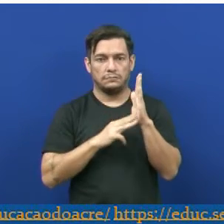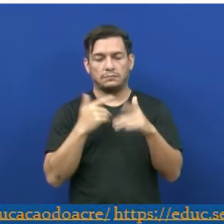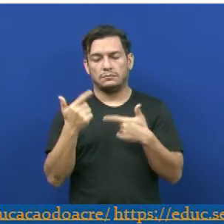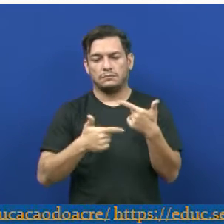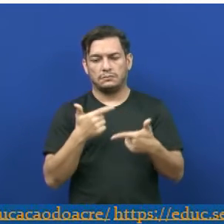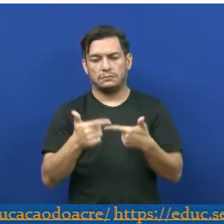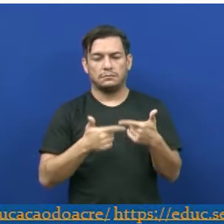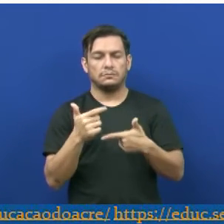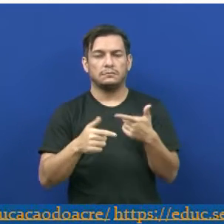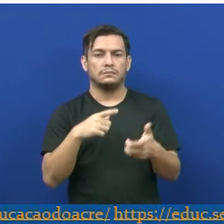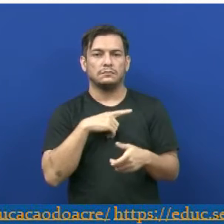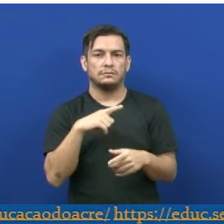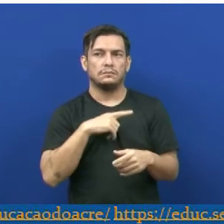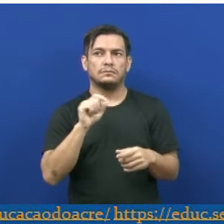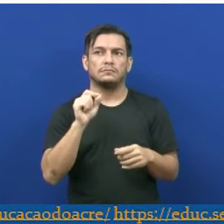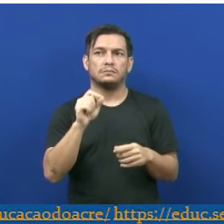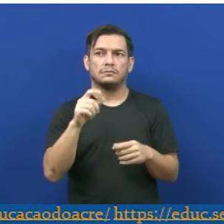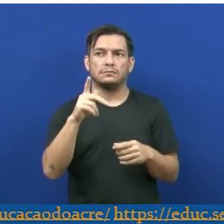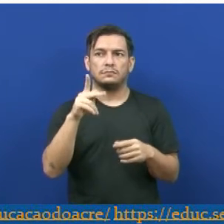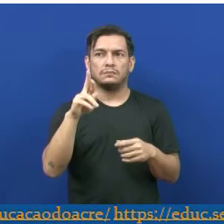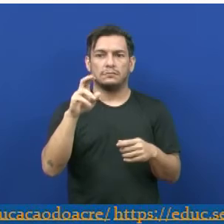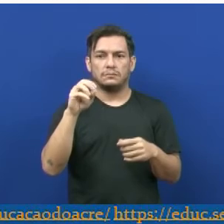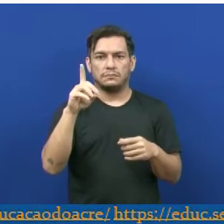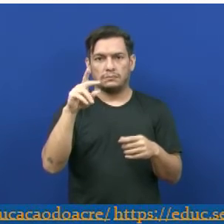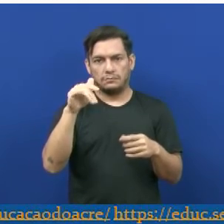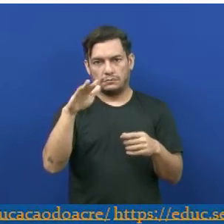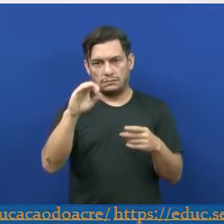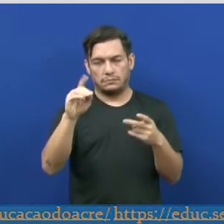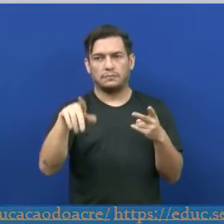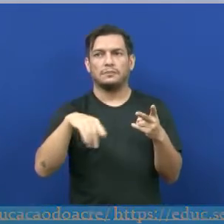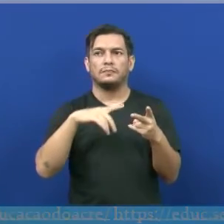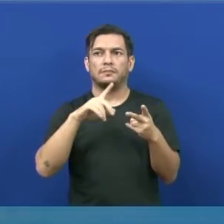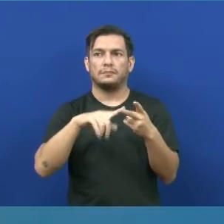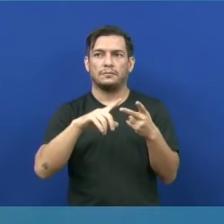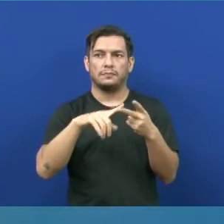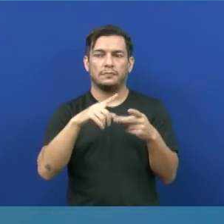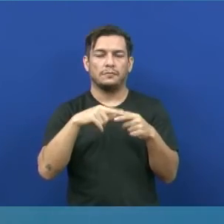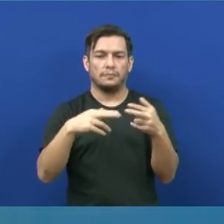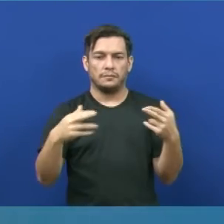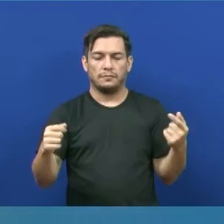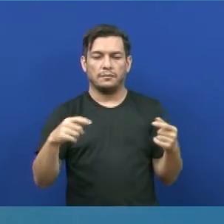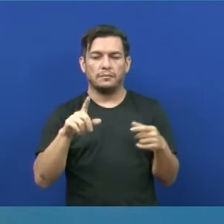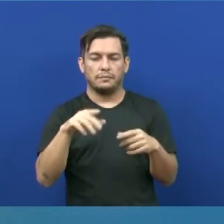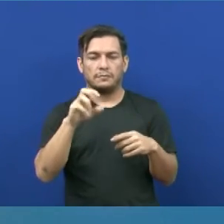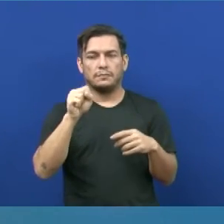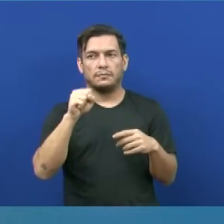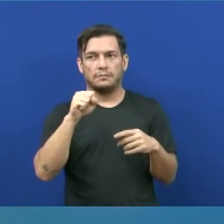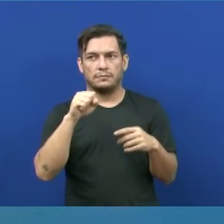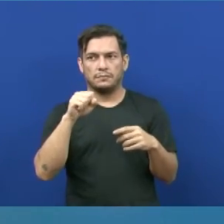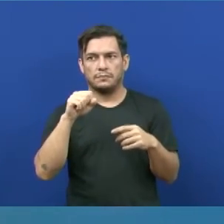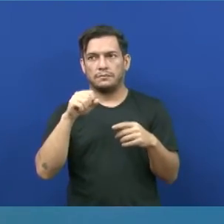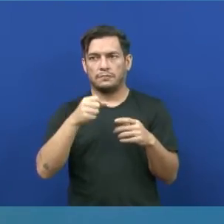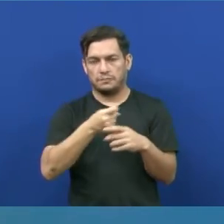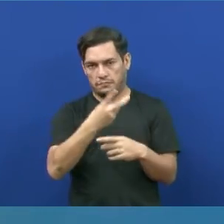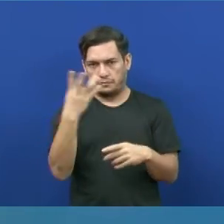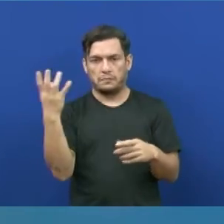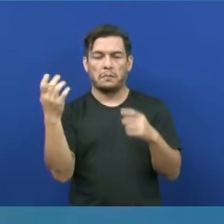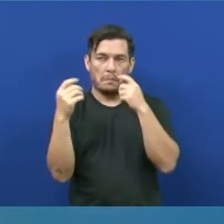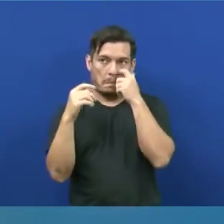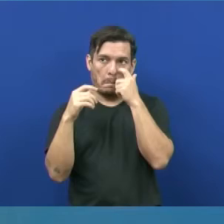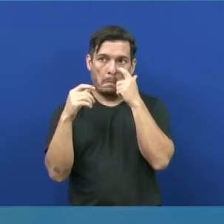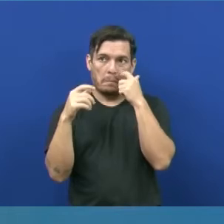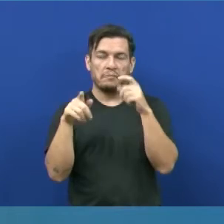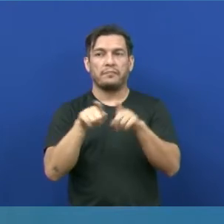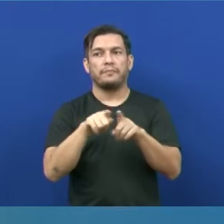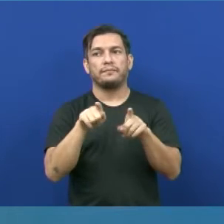trabalho. Então, nós vamos ter produção em série. Nessa segunda revolução, os produtos vão ser produzidos em série, em grande quantidade, e